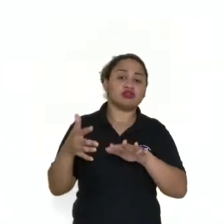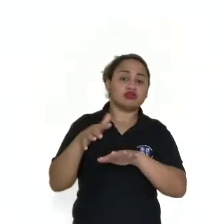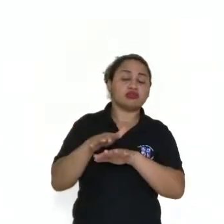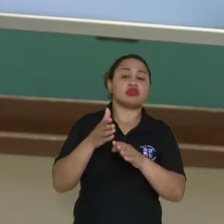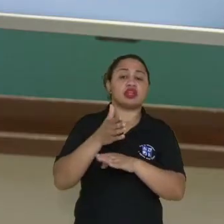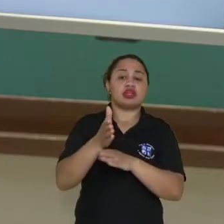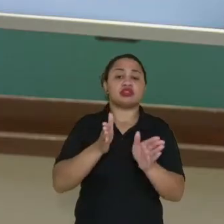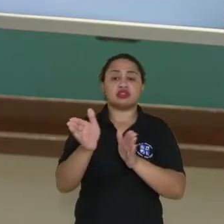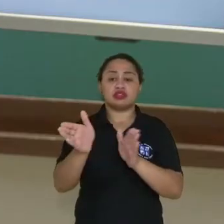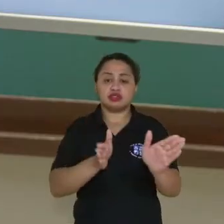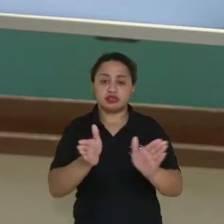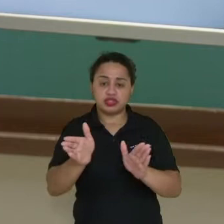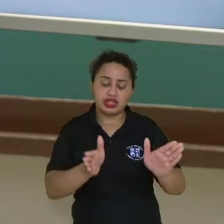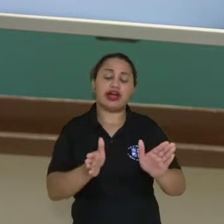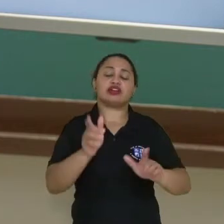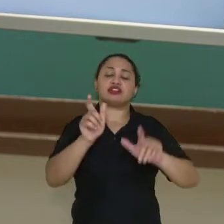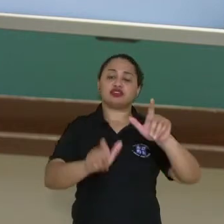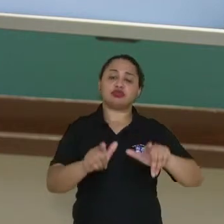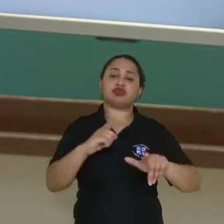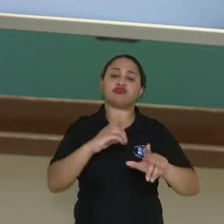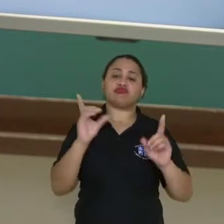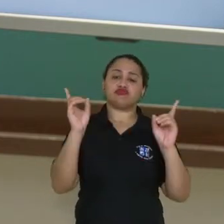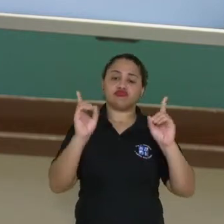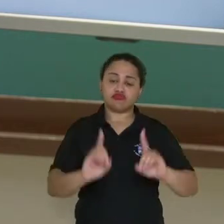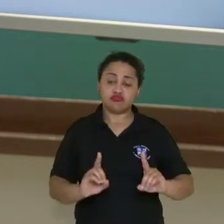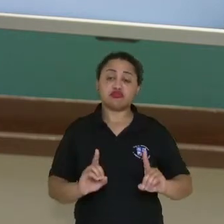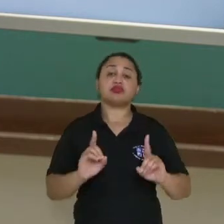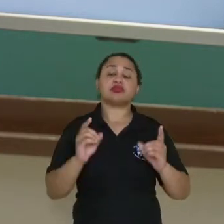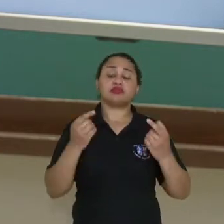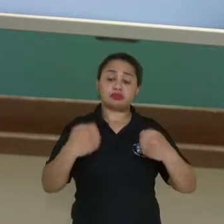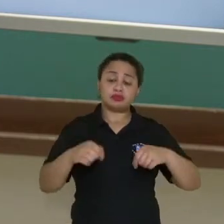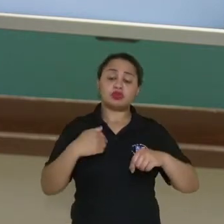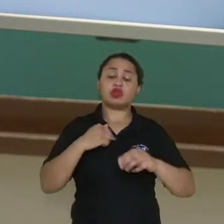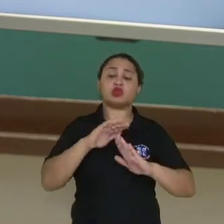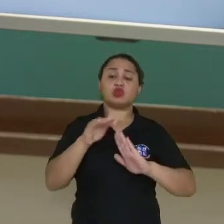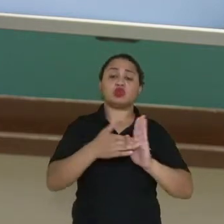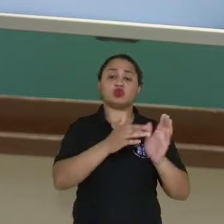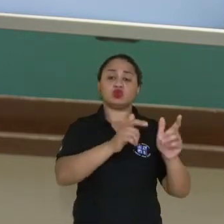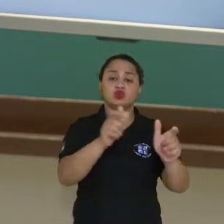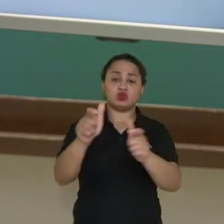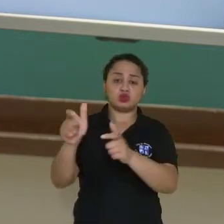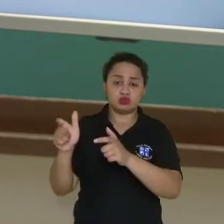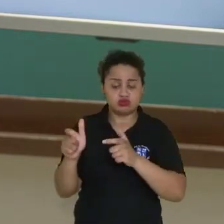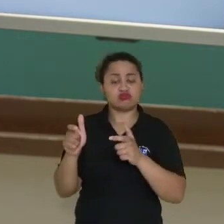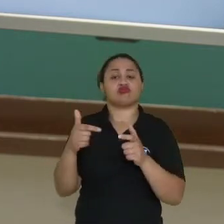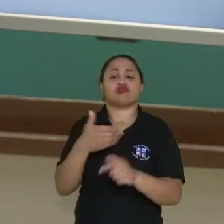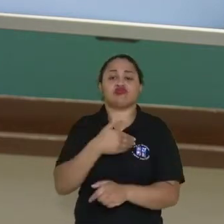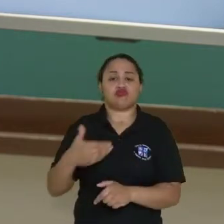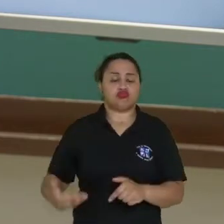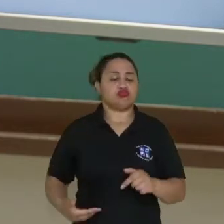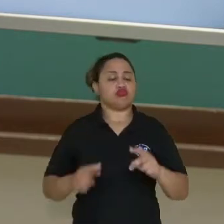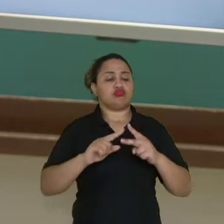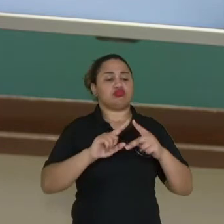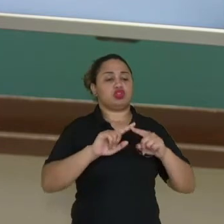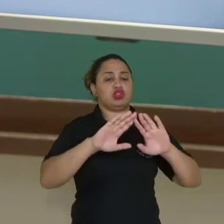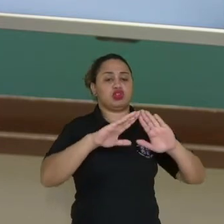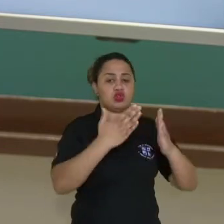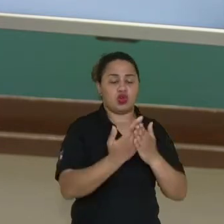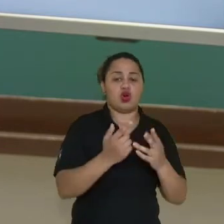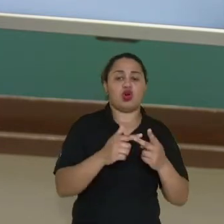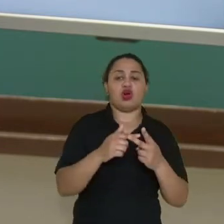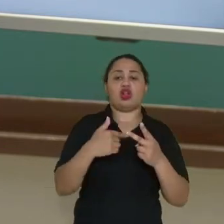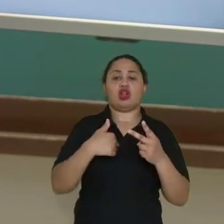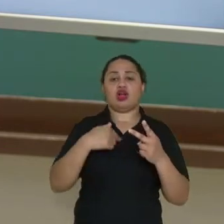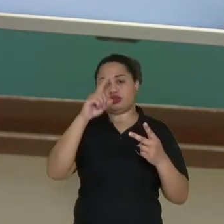o acesso às pessoas com necessidades especiais a todos os tipos de espaços públicos, nas escolas, nas unidades de